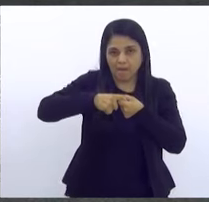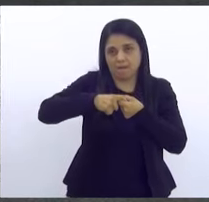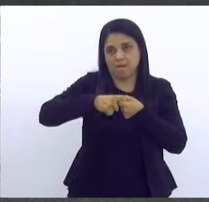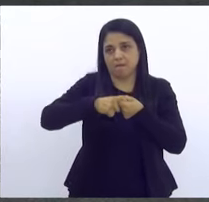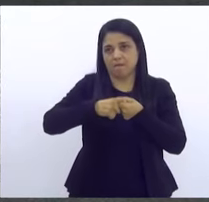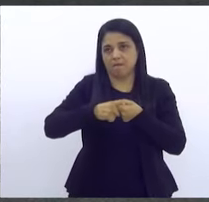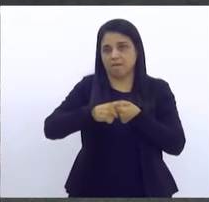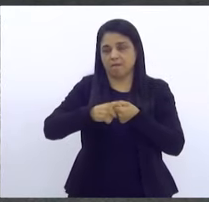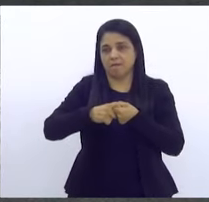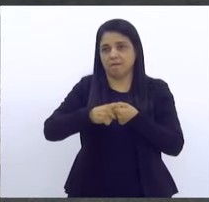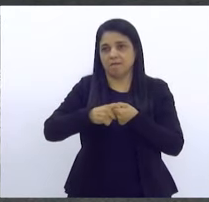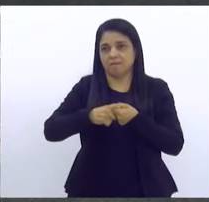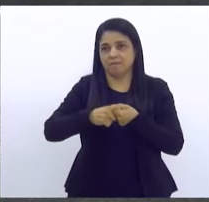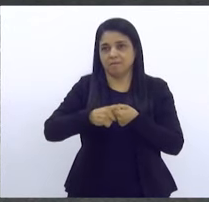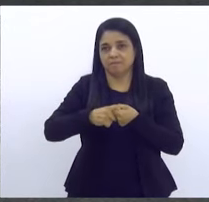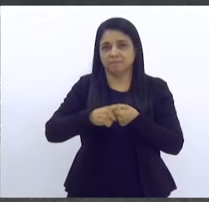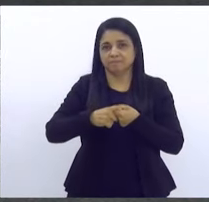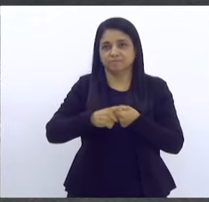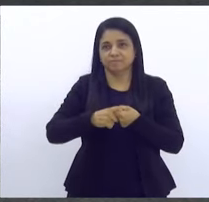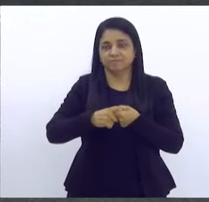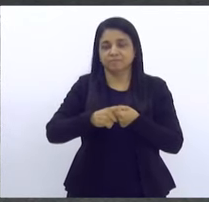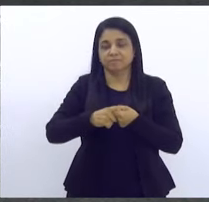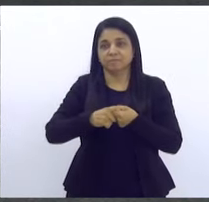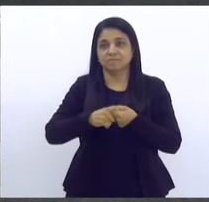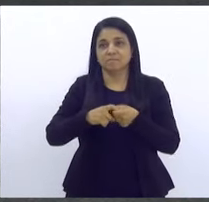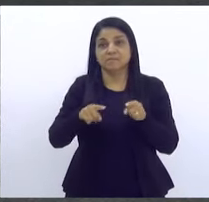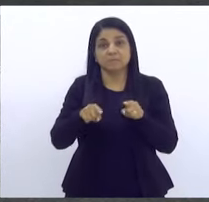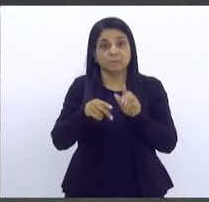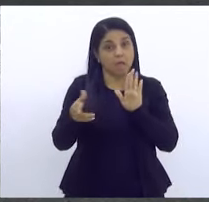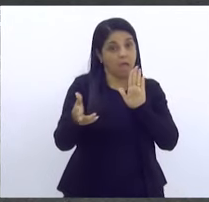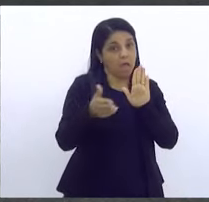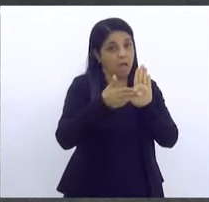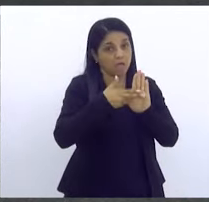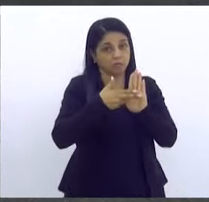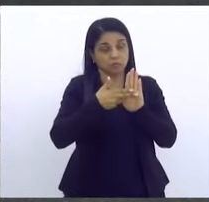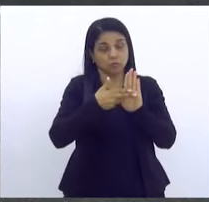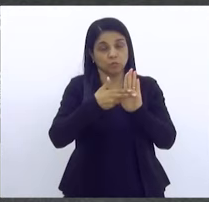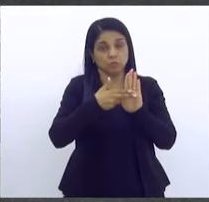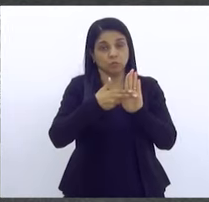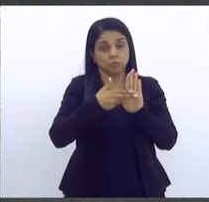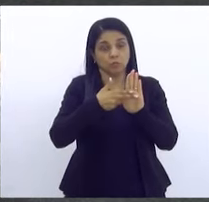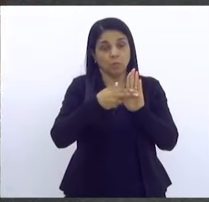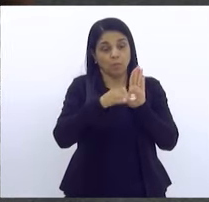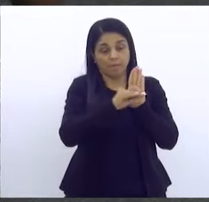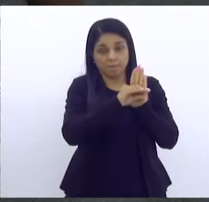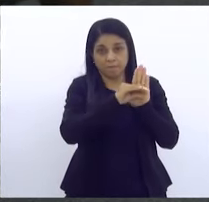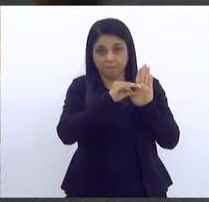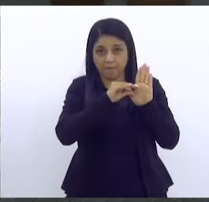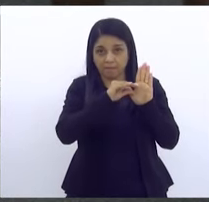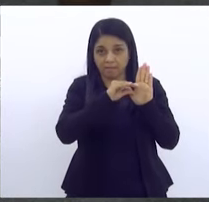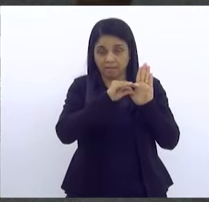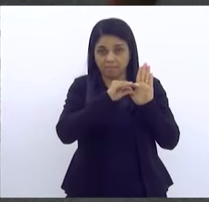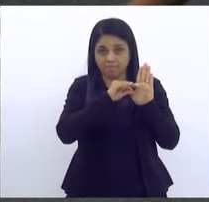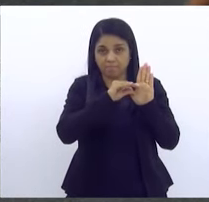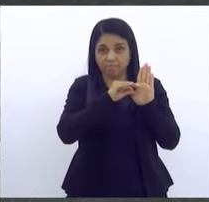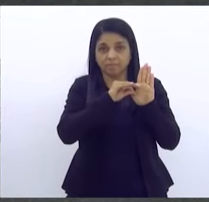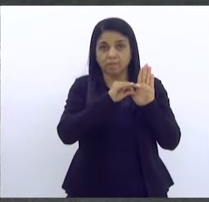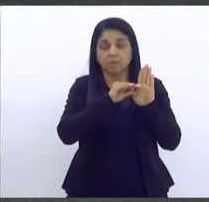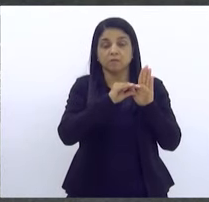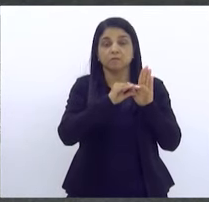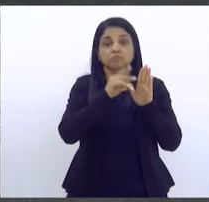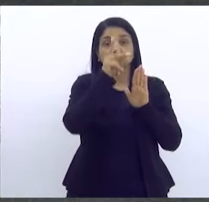artigo 6º. E está, inclusive, assumindo uma ementa do